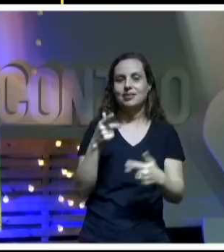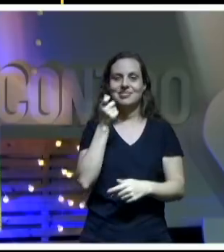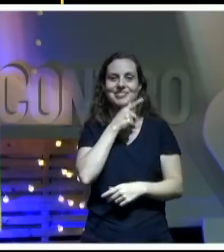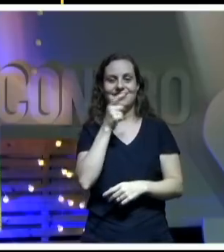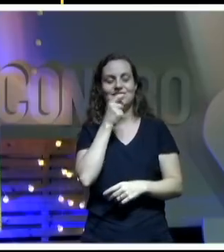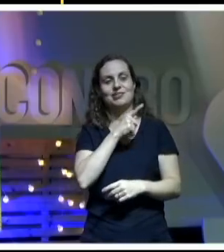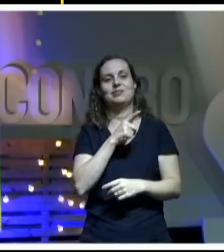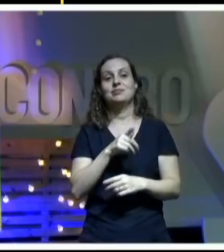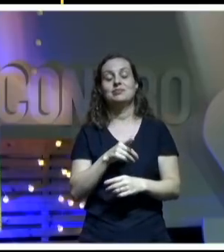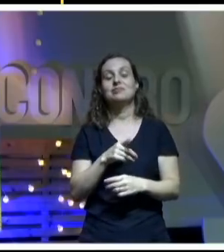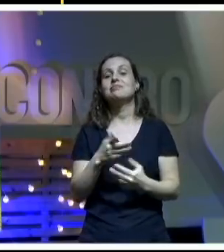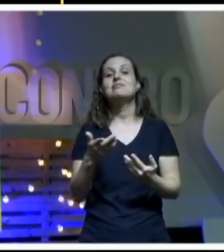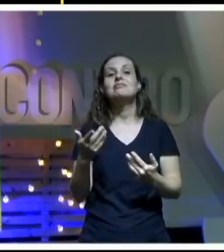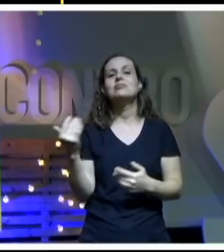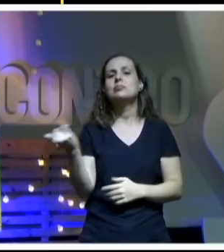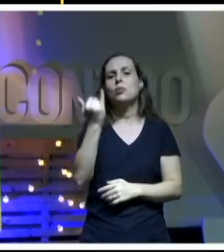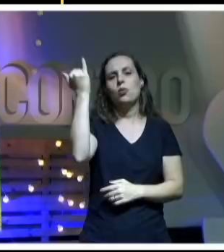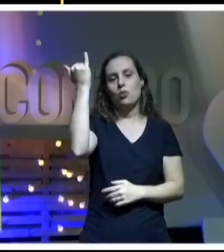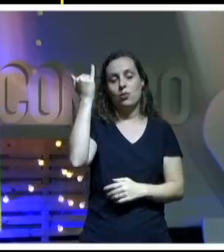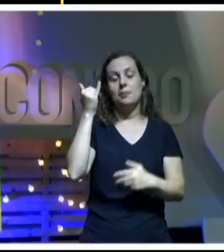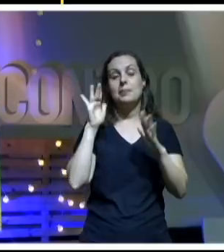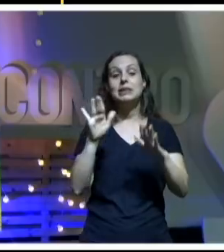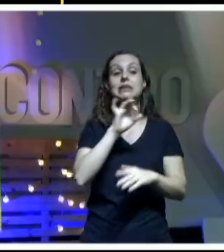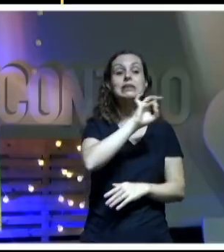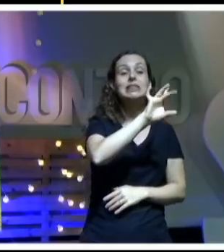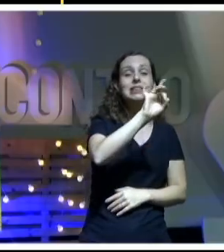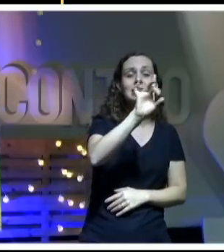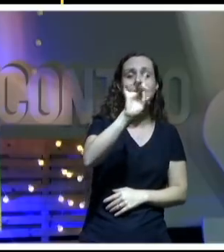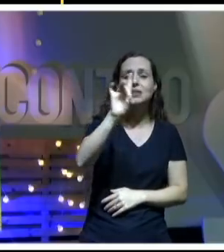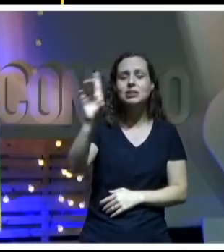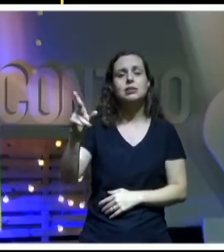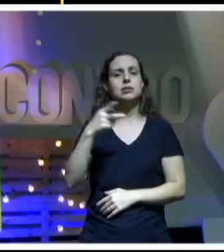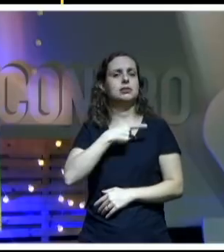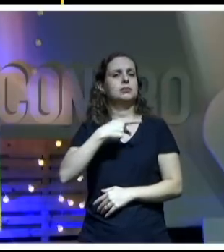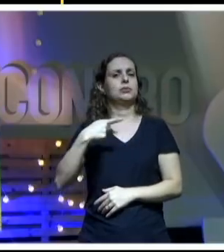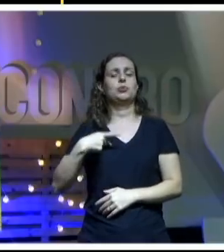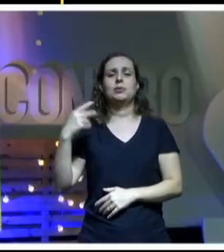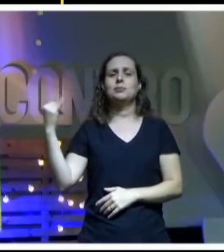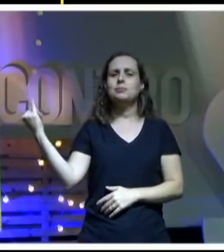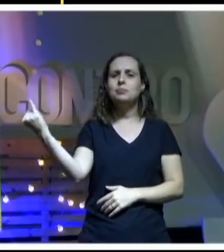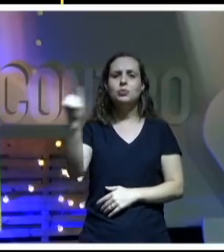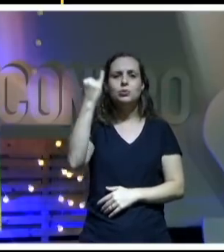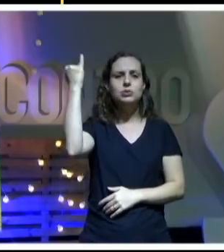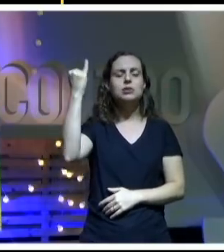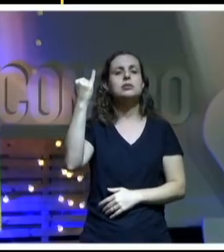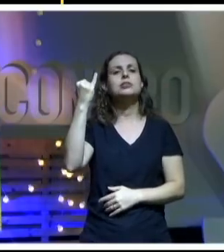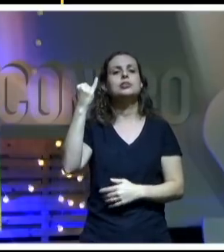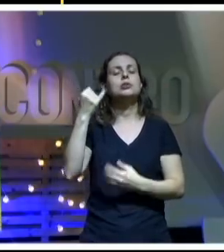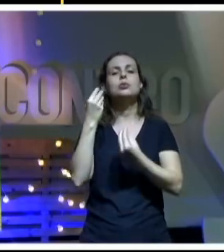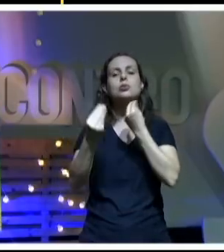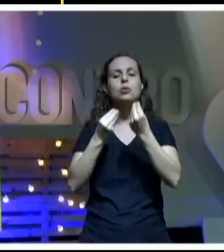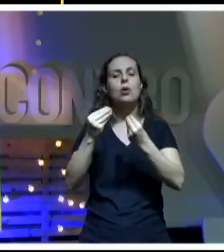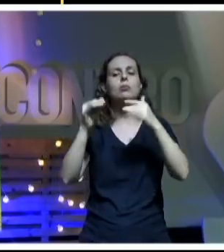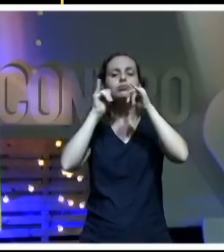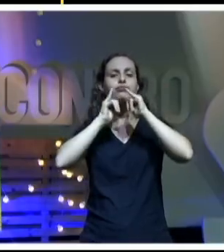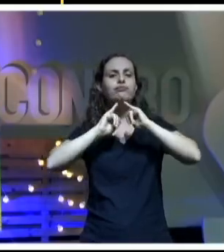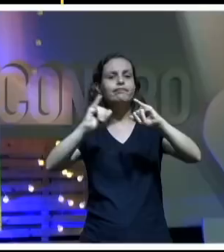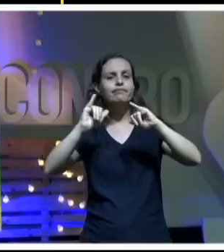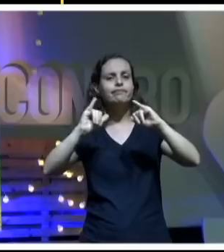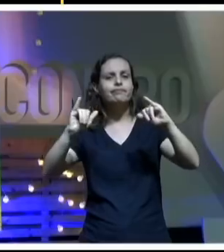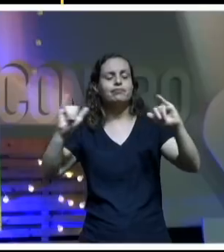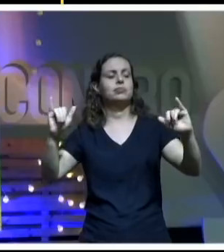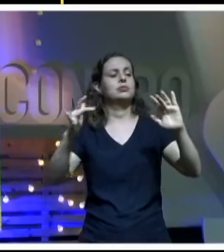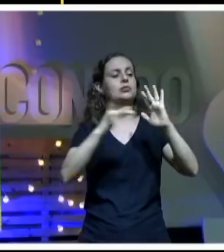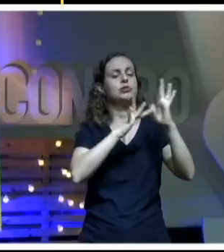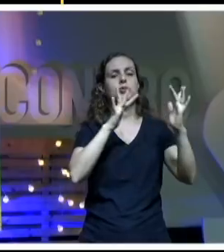divisões tendo a sua igreja cada pastor é responsável por comunicar cristo e ministrar a palavra de deus em todos os